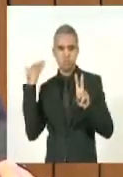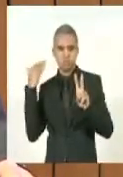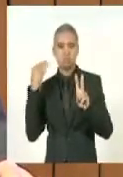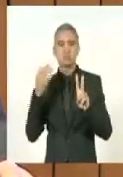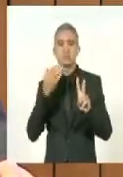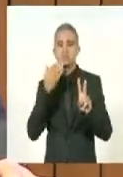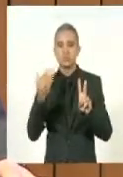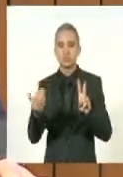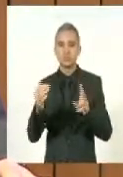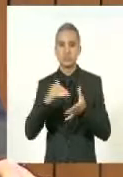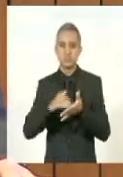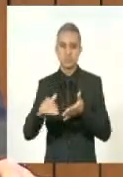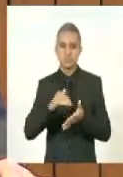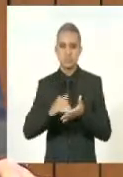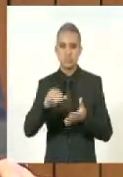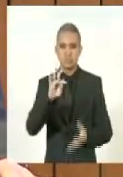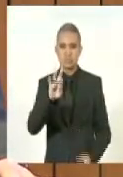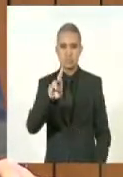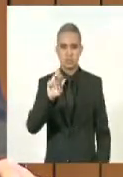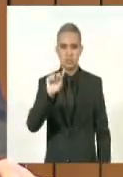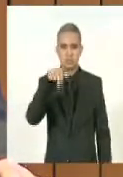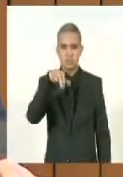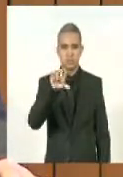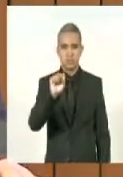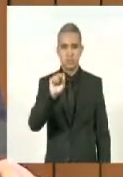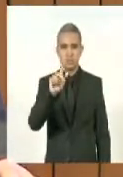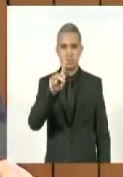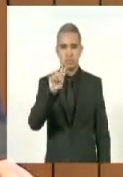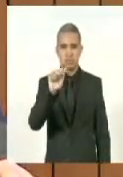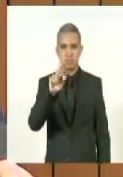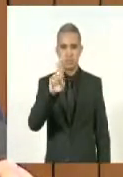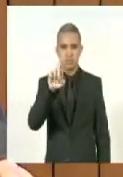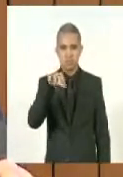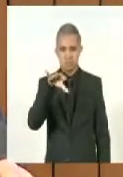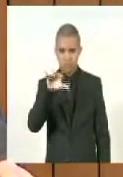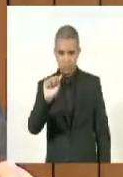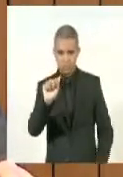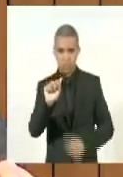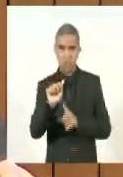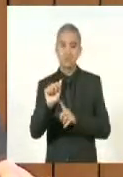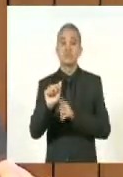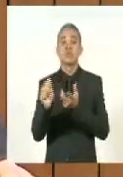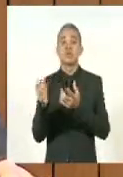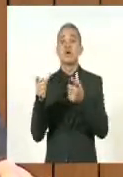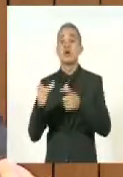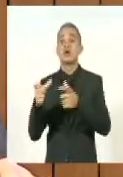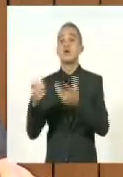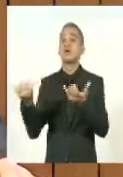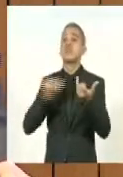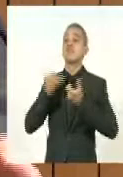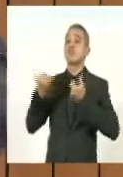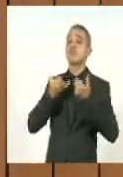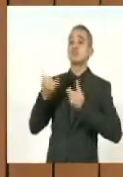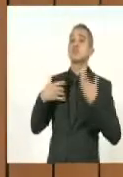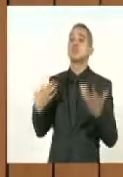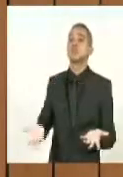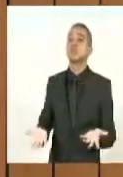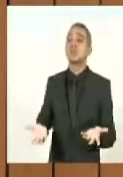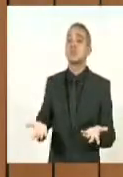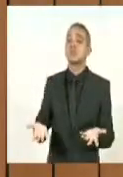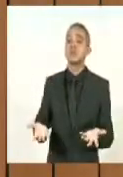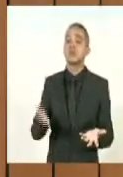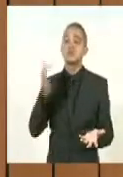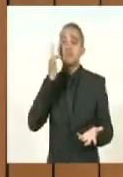secretaria, aonde está essa informação? E depois o governo diz que tem um governo transparente e um